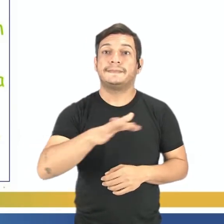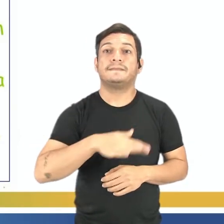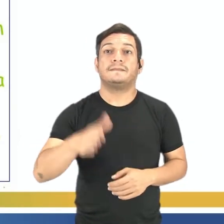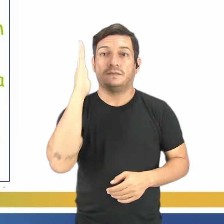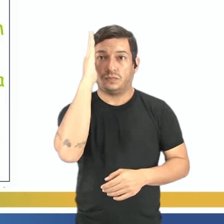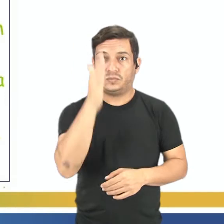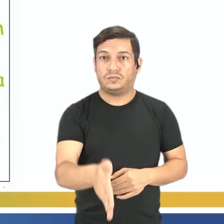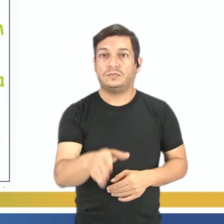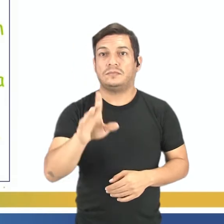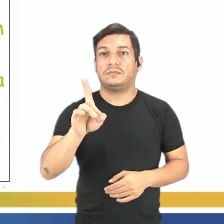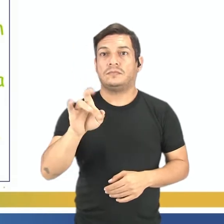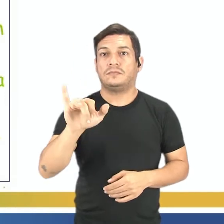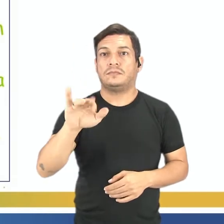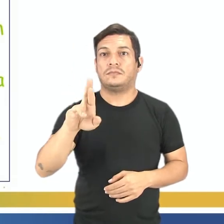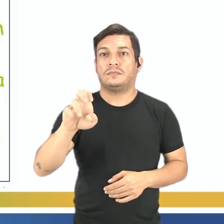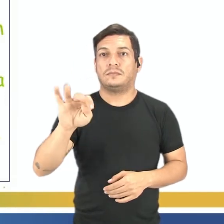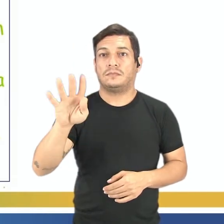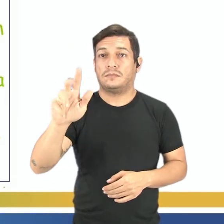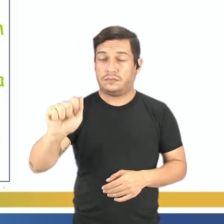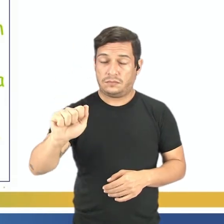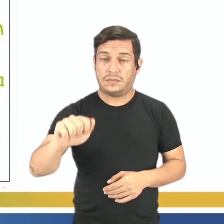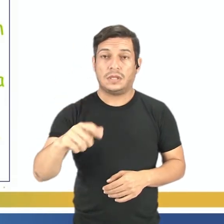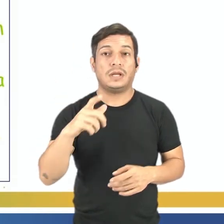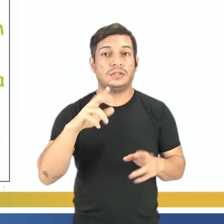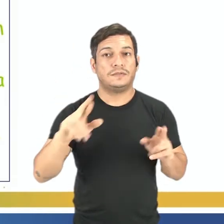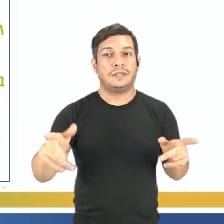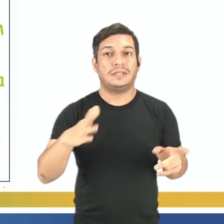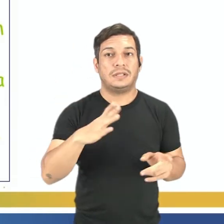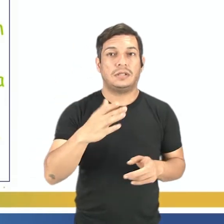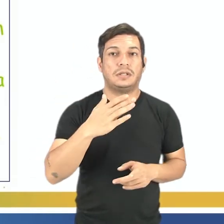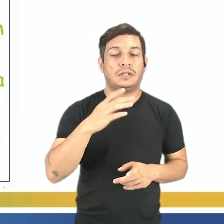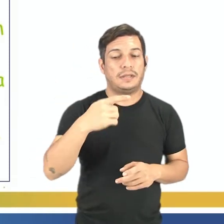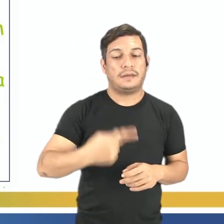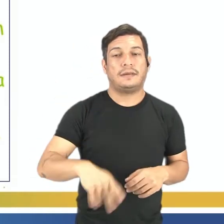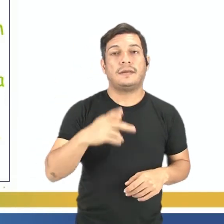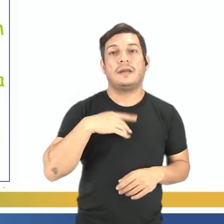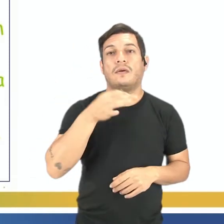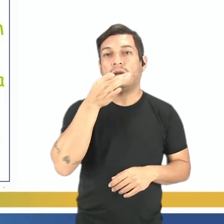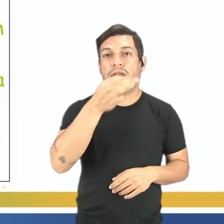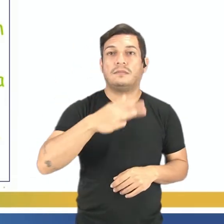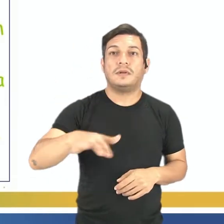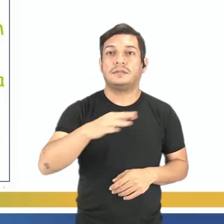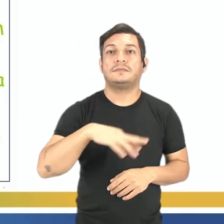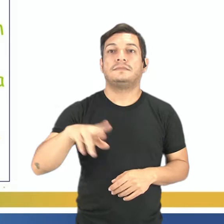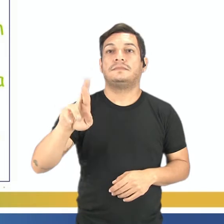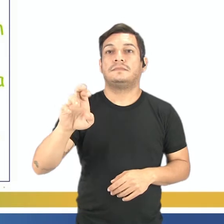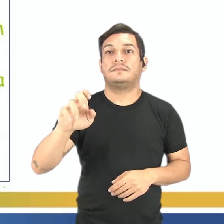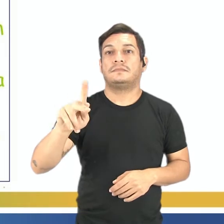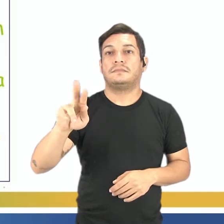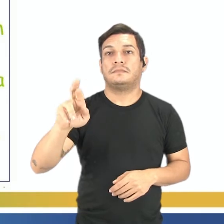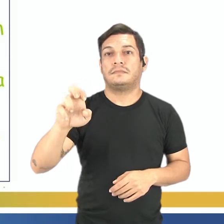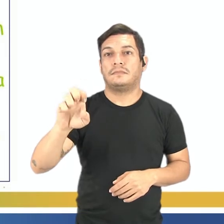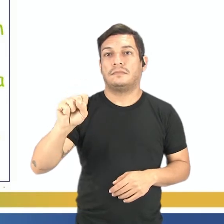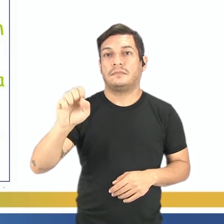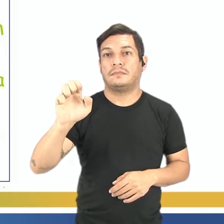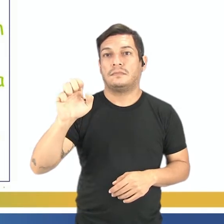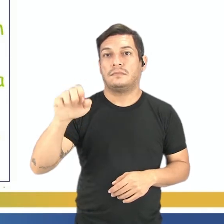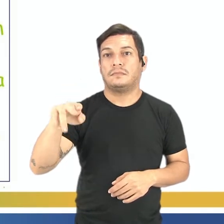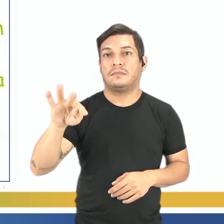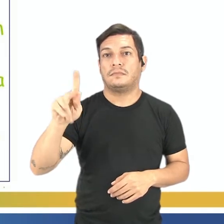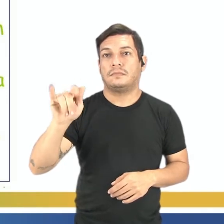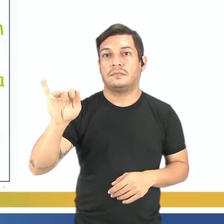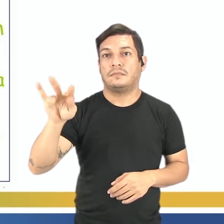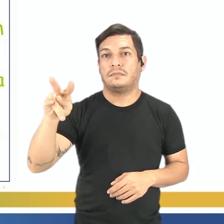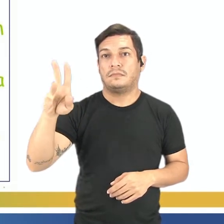contrário da nossa, que é uma democracia representativa? Então, nós temos aí os seguintes limites. Só os cidadãos é que